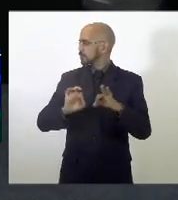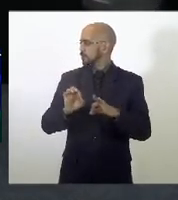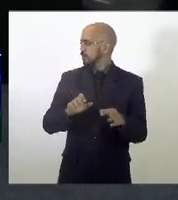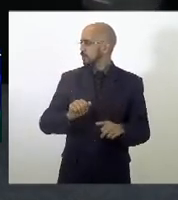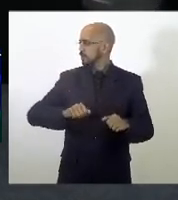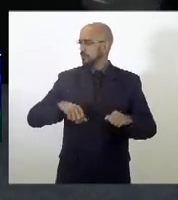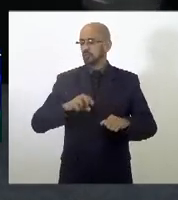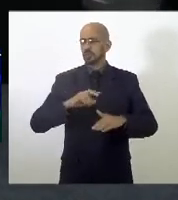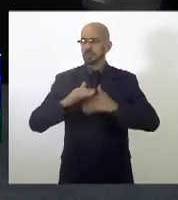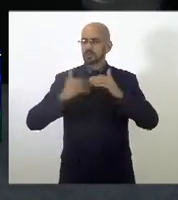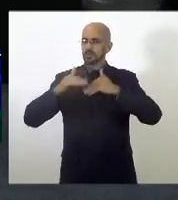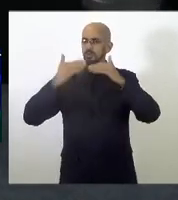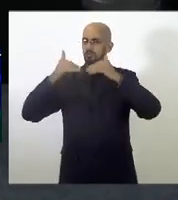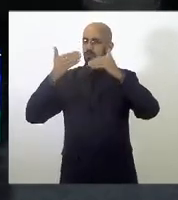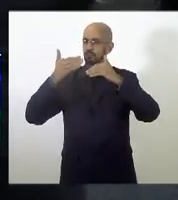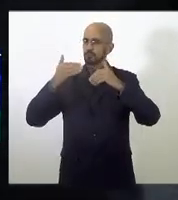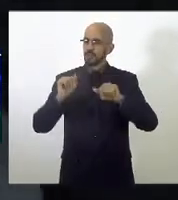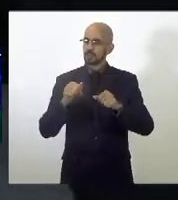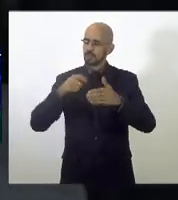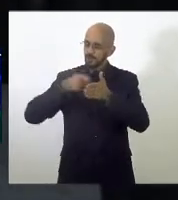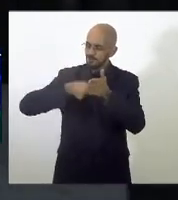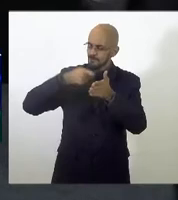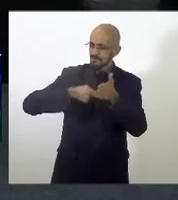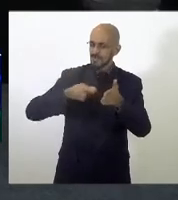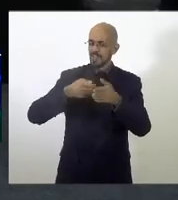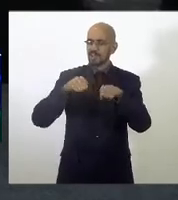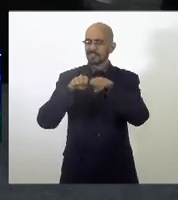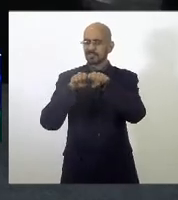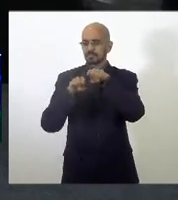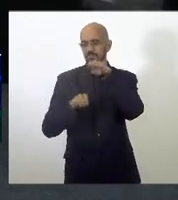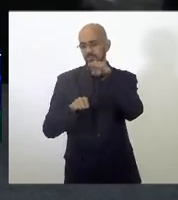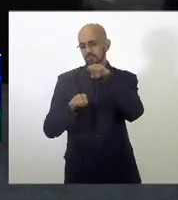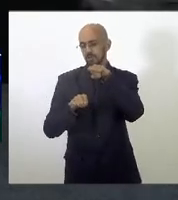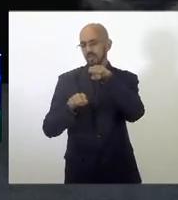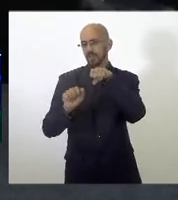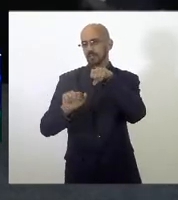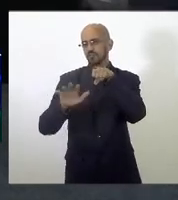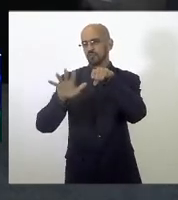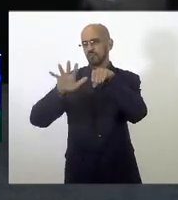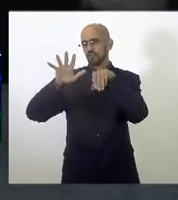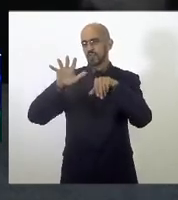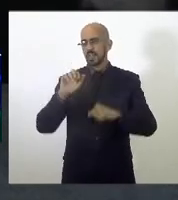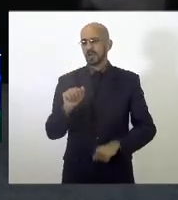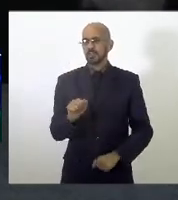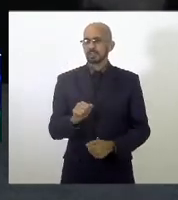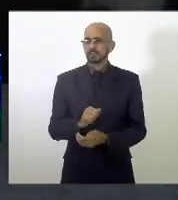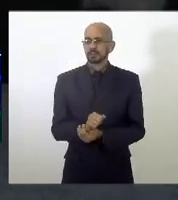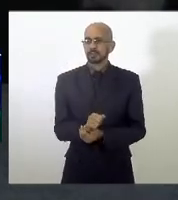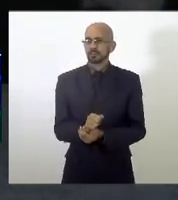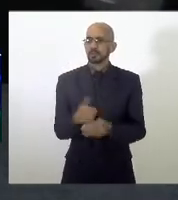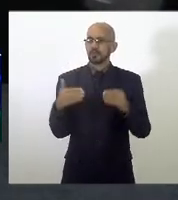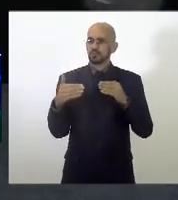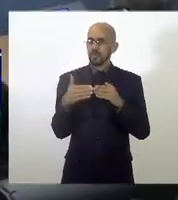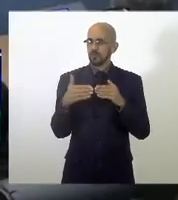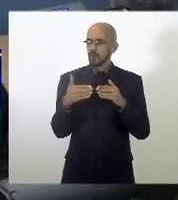de cidadania, de enfrentamento às desigualdades nos territórios de favela. Portanto, o parecer é favorável ao